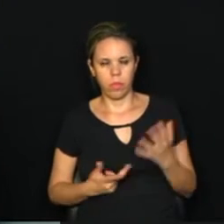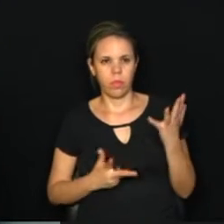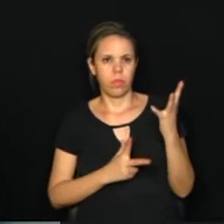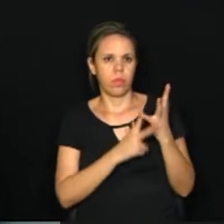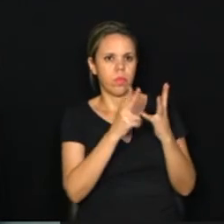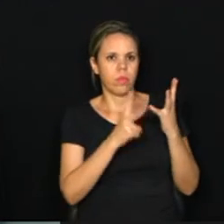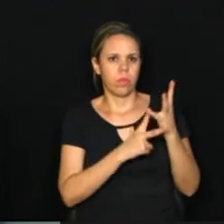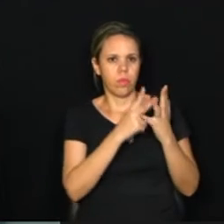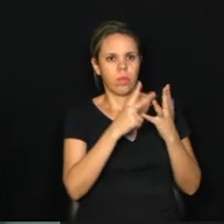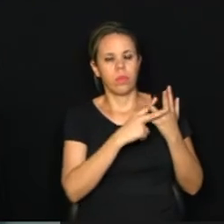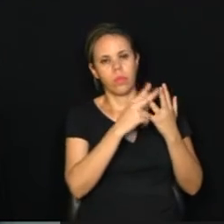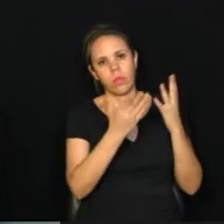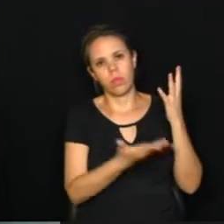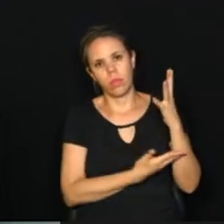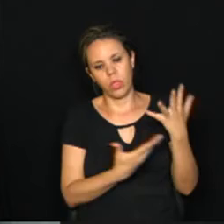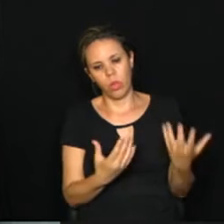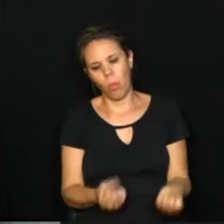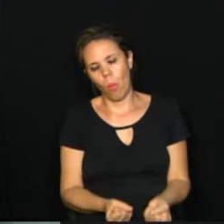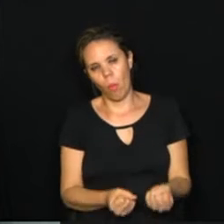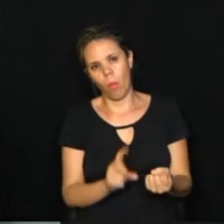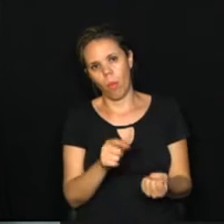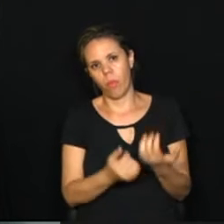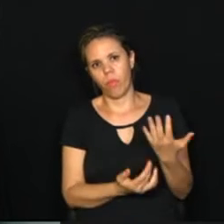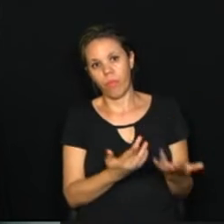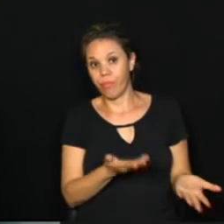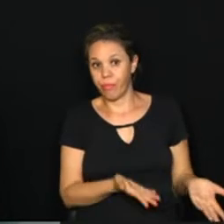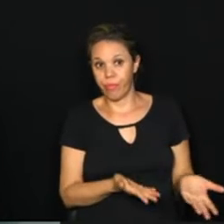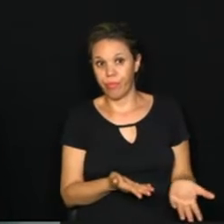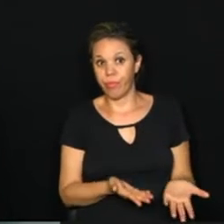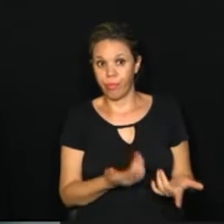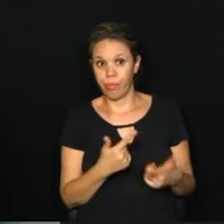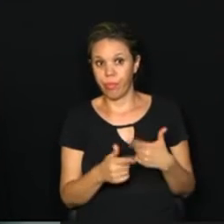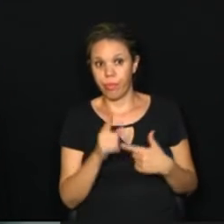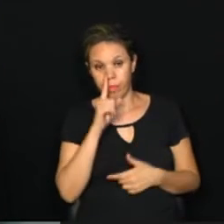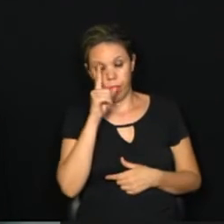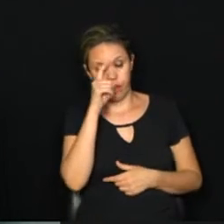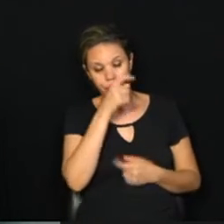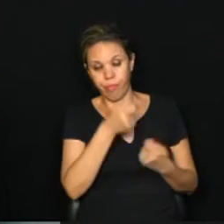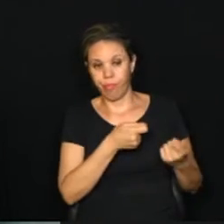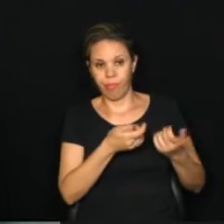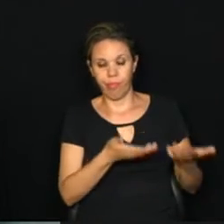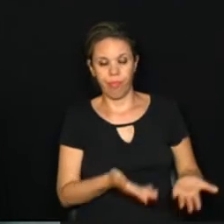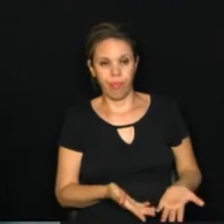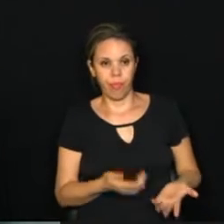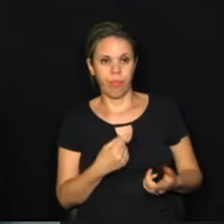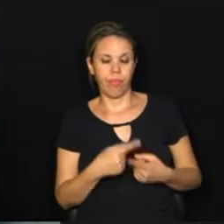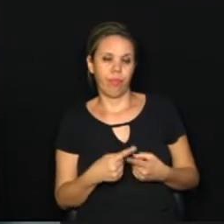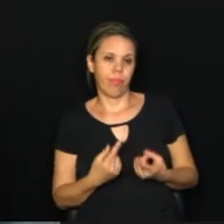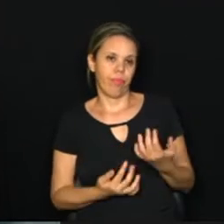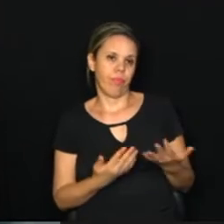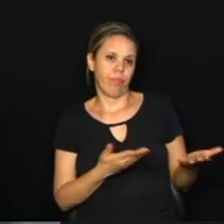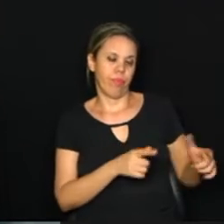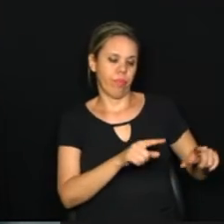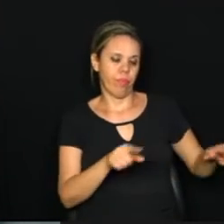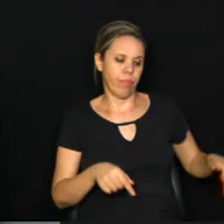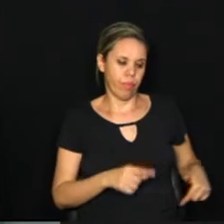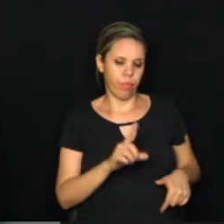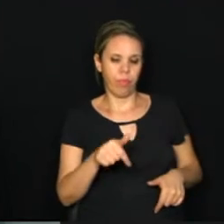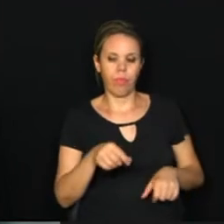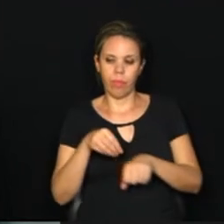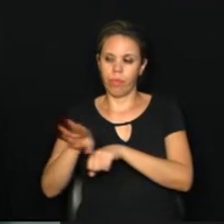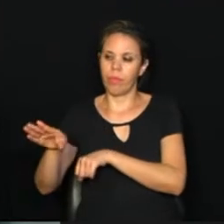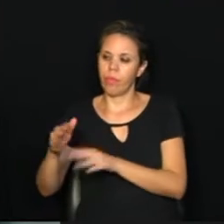e espera secar e põe fogo, é difícil de controlar isso. Depois que você põe fogo aí no seu quintal, passa